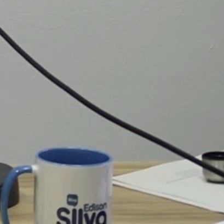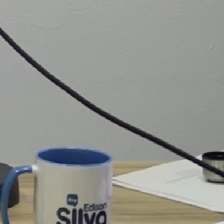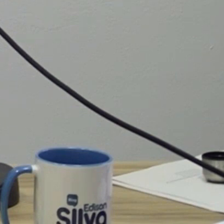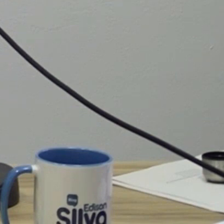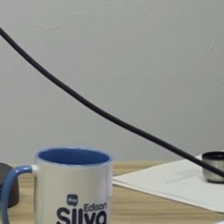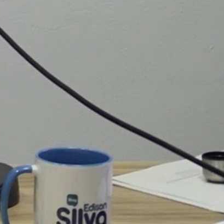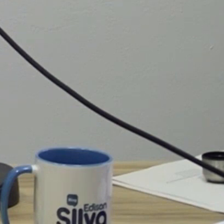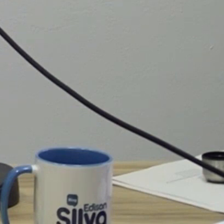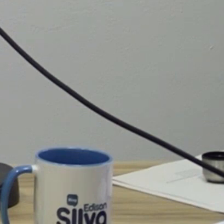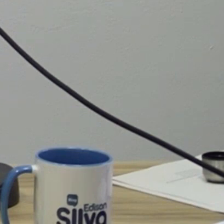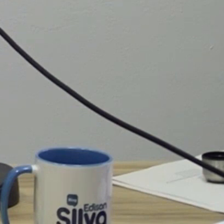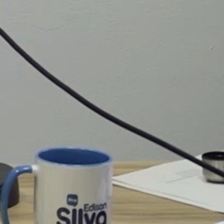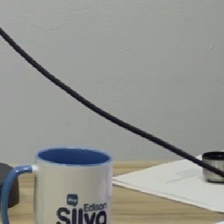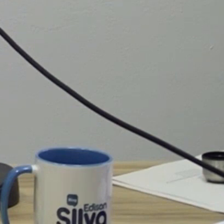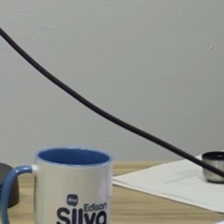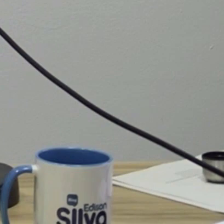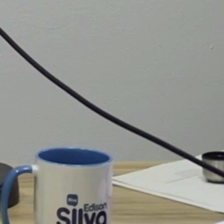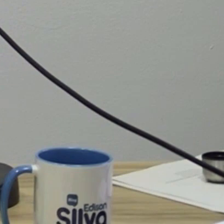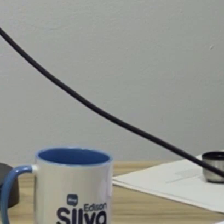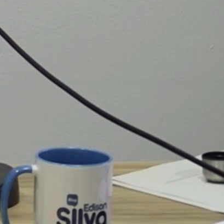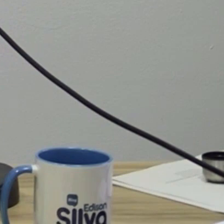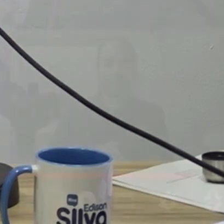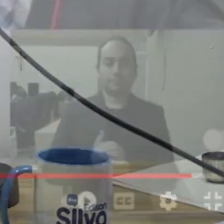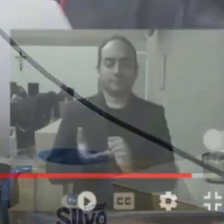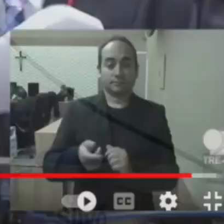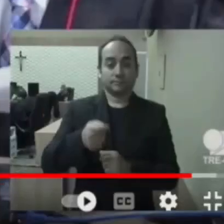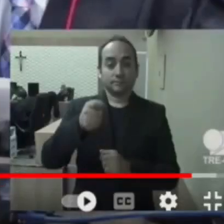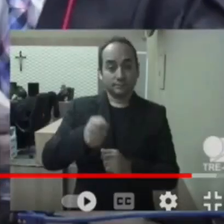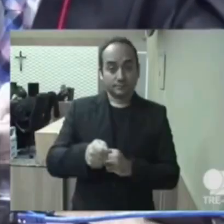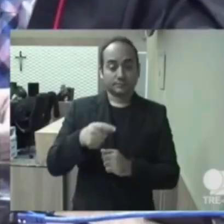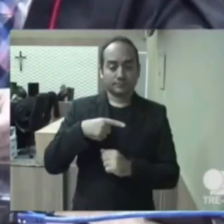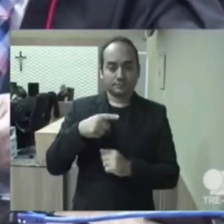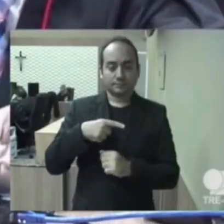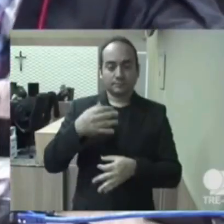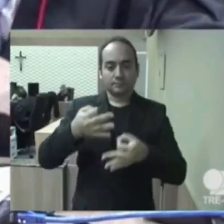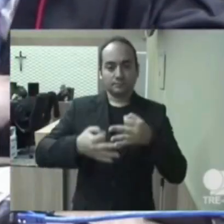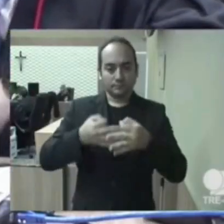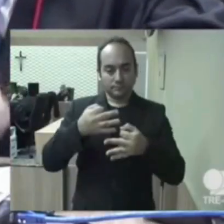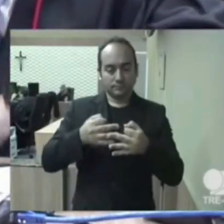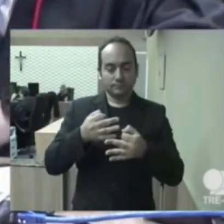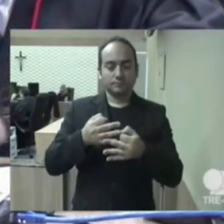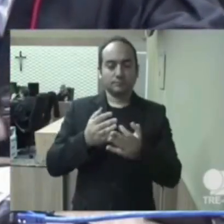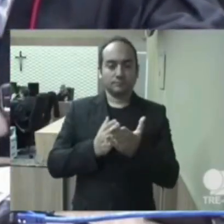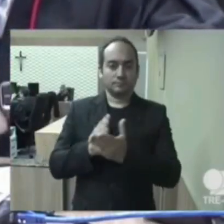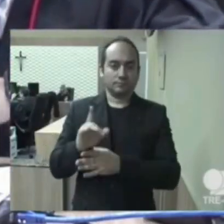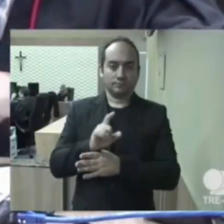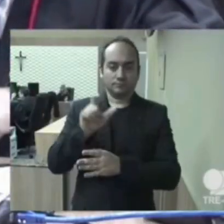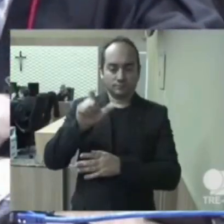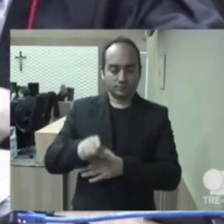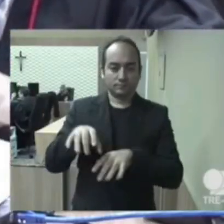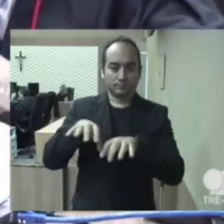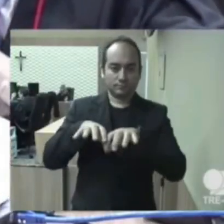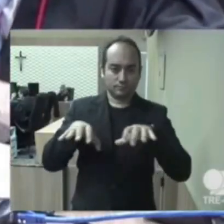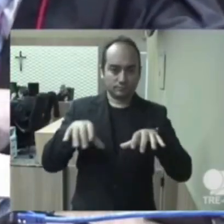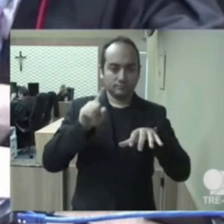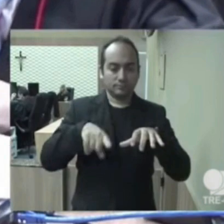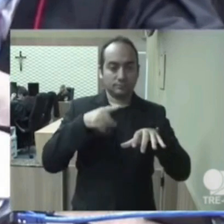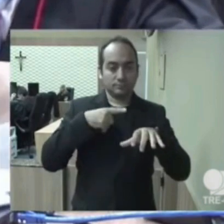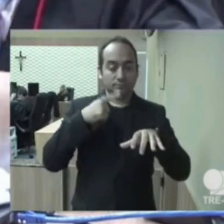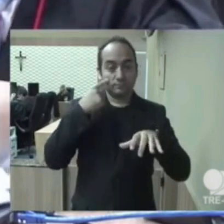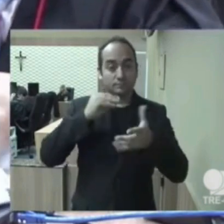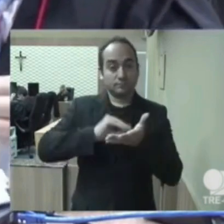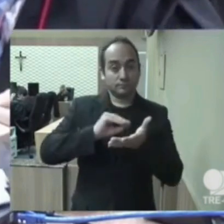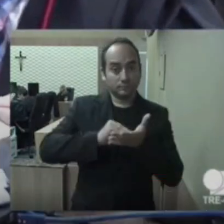proclamou o resultado. Vamos ouvi-lo. No mérito, julga improcedente os pedidos contidos na inicial em virtude